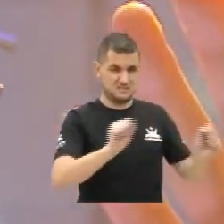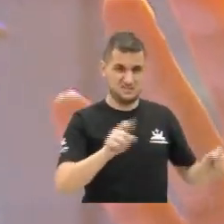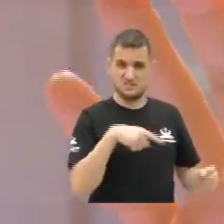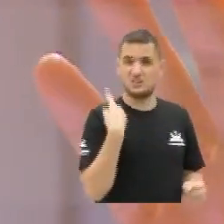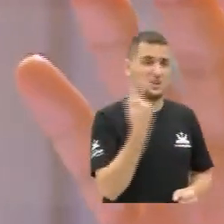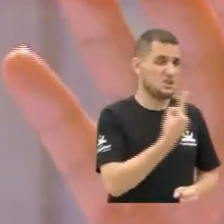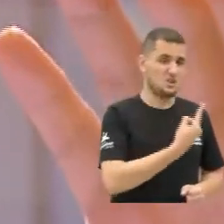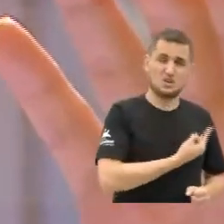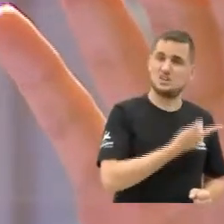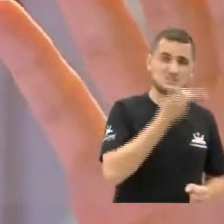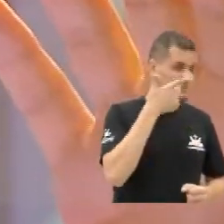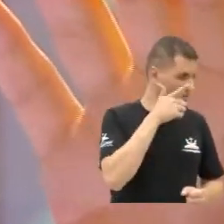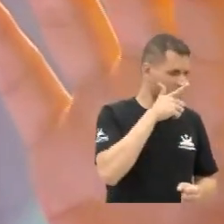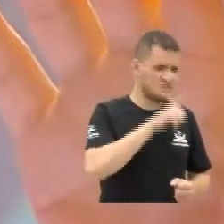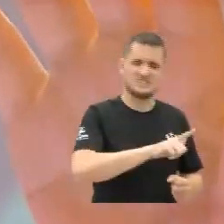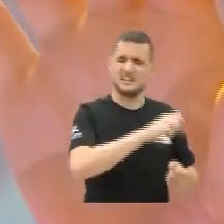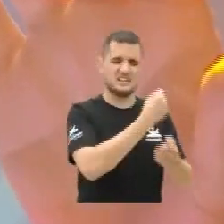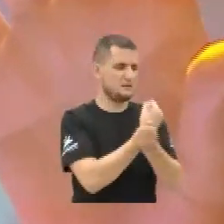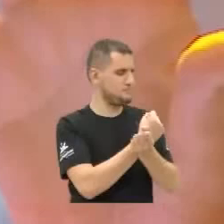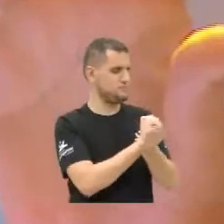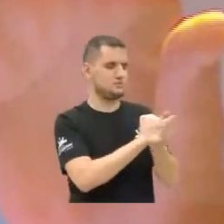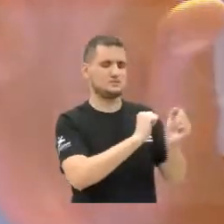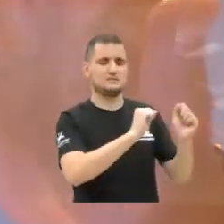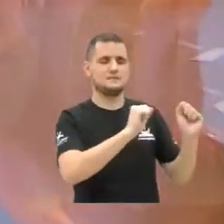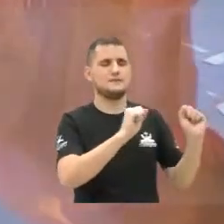impossível. Sim, o